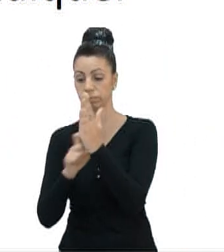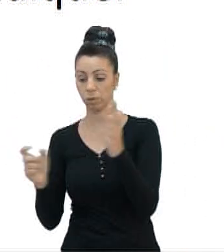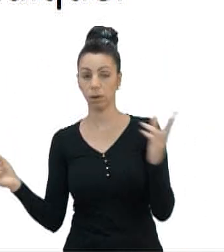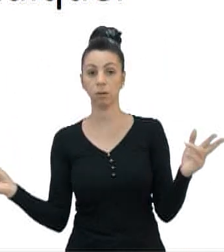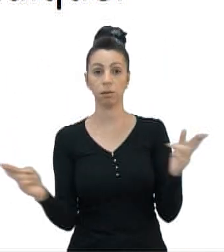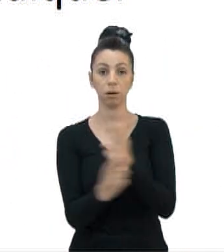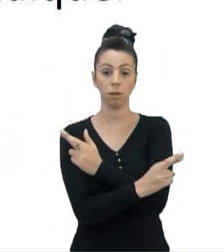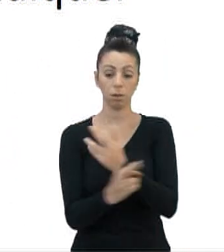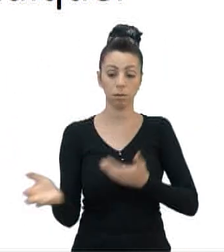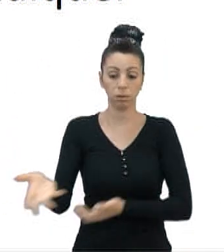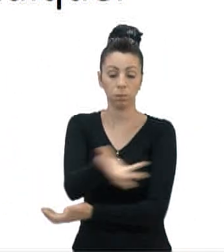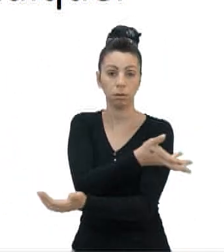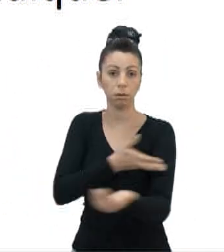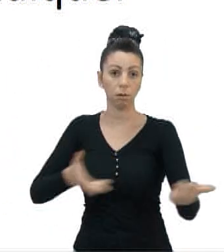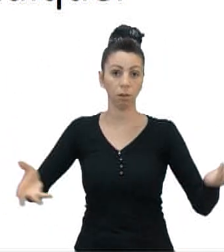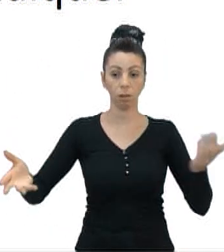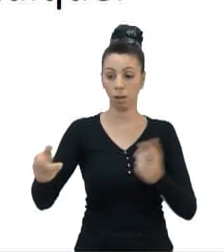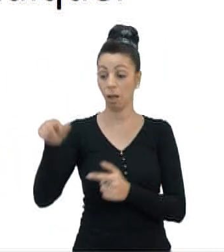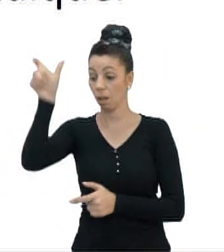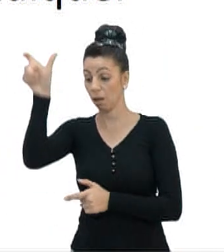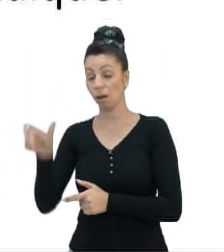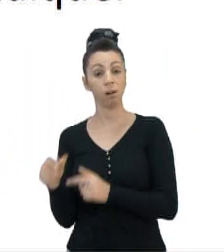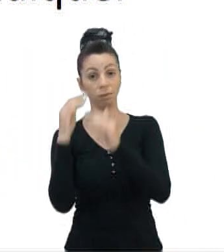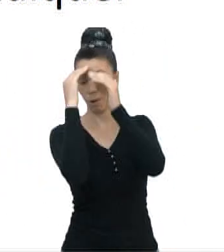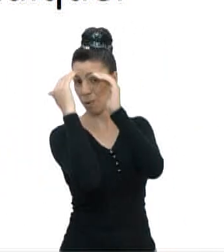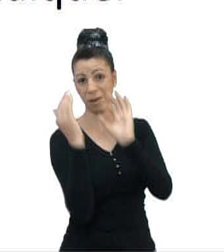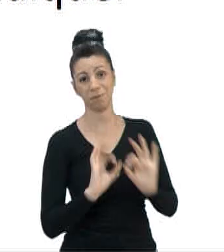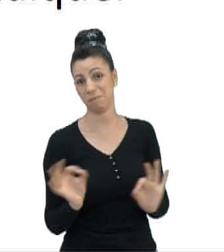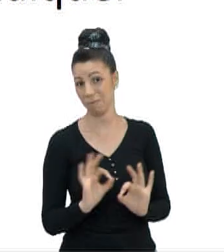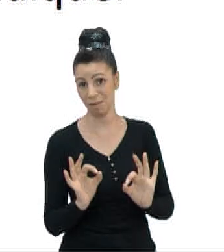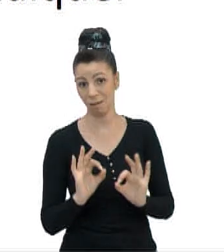norma, até a linguística, né? Então, veja,